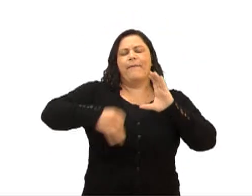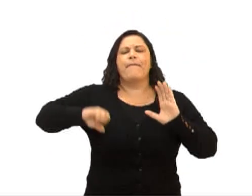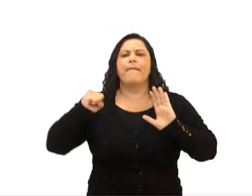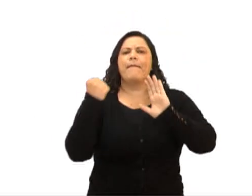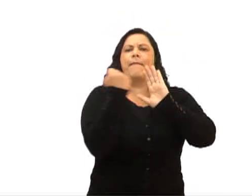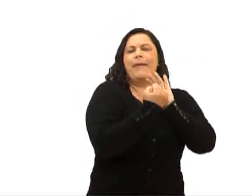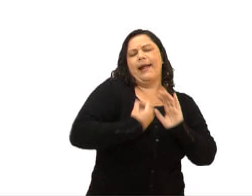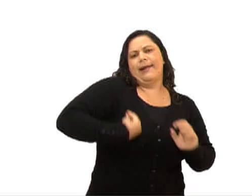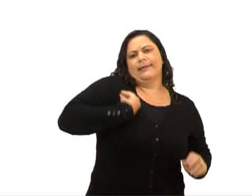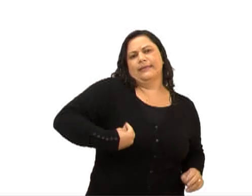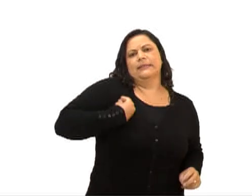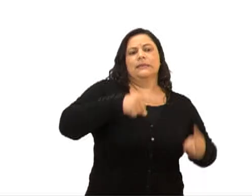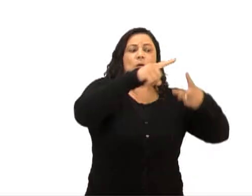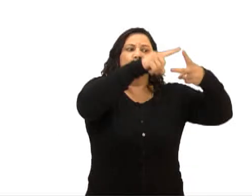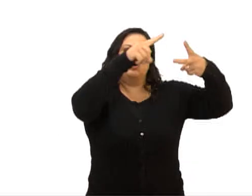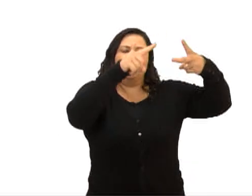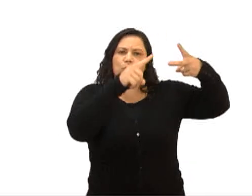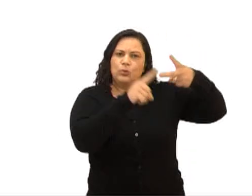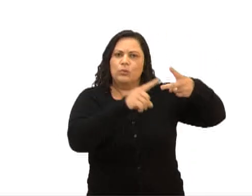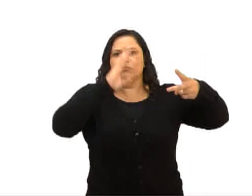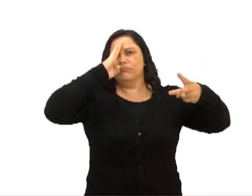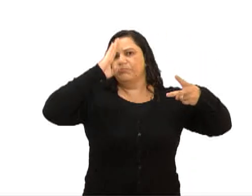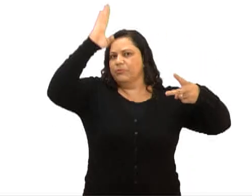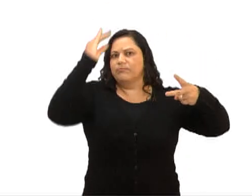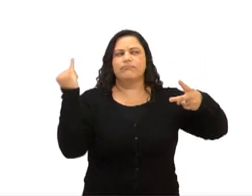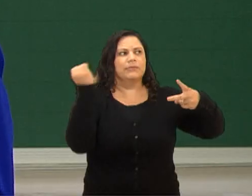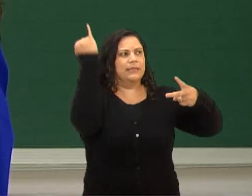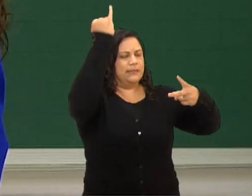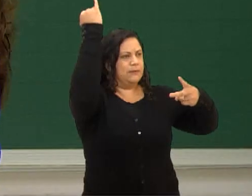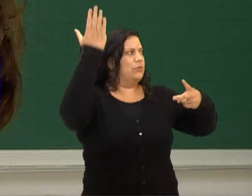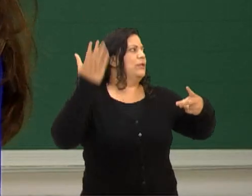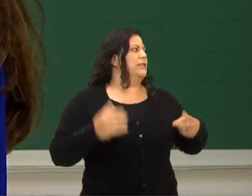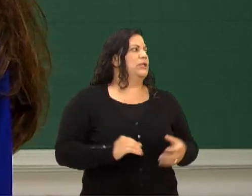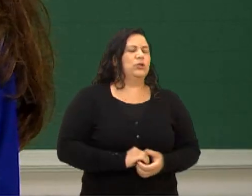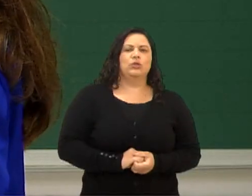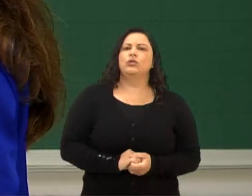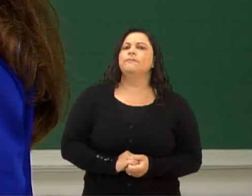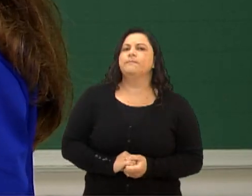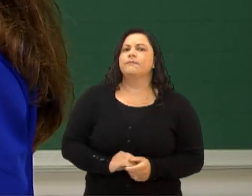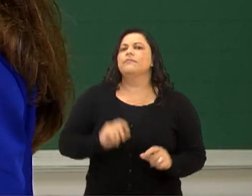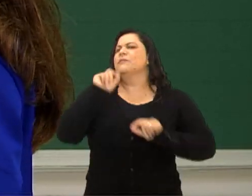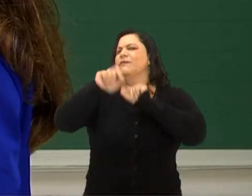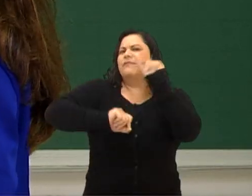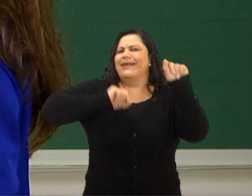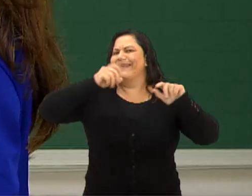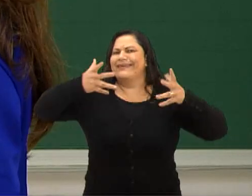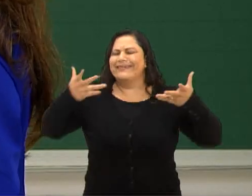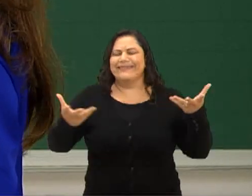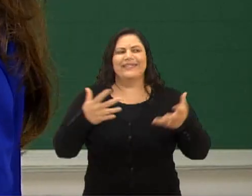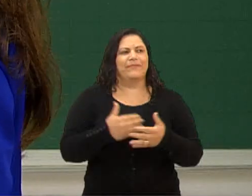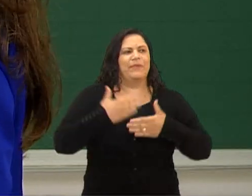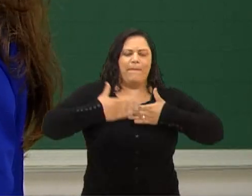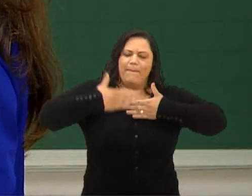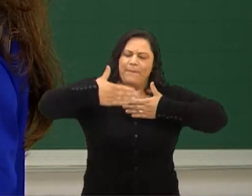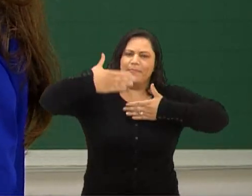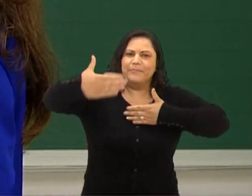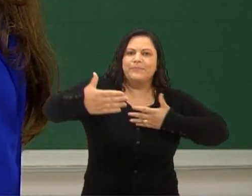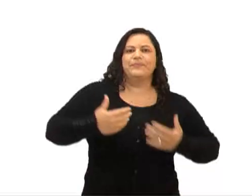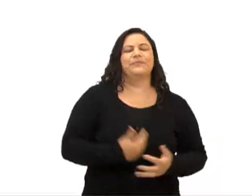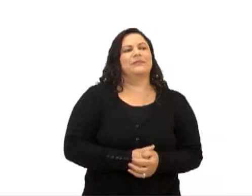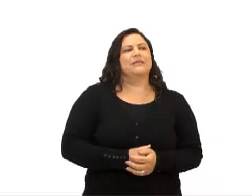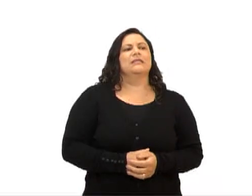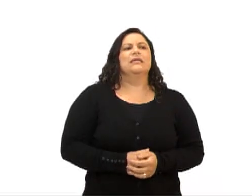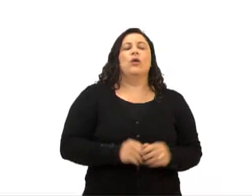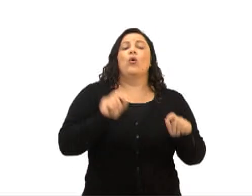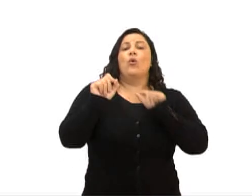ou não de 2 partes essenciais. Veja só, um que indica processo, ação ou estado, em